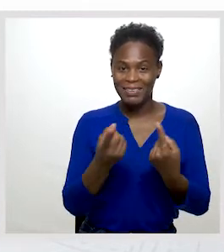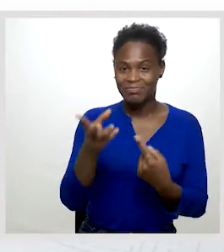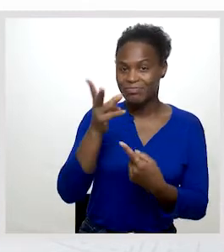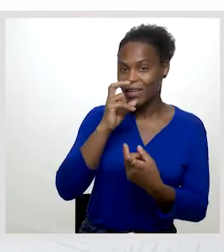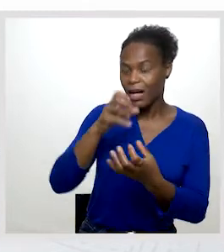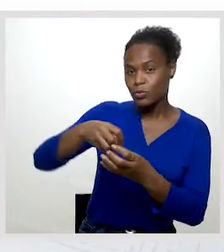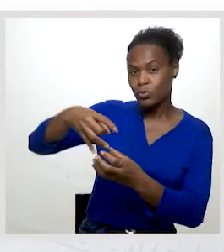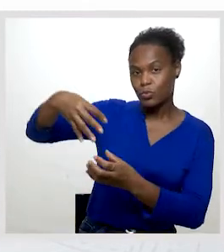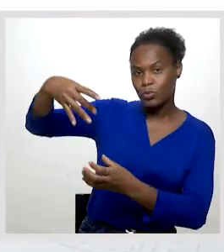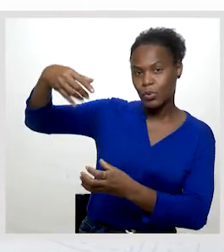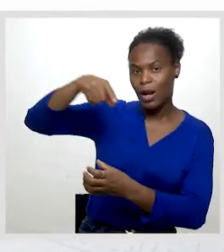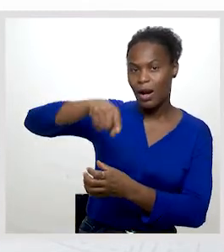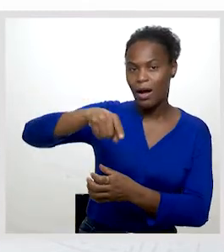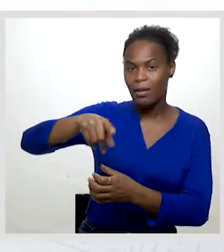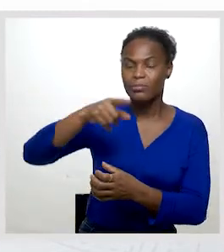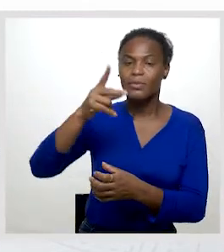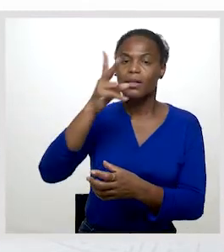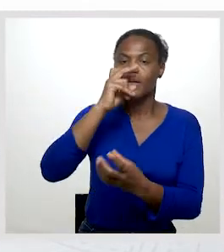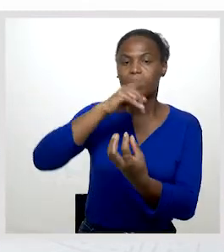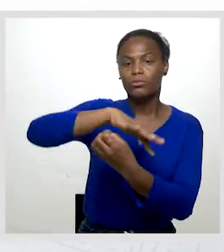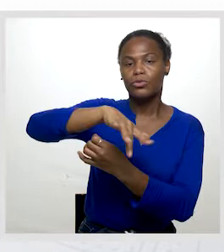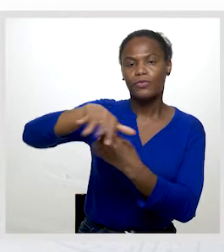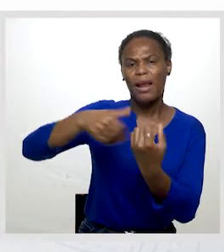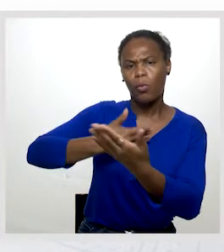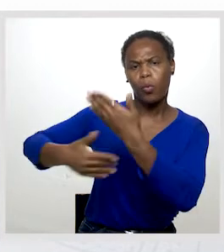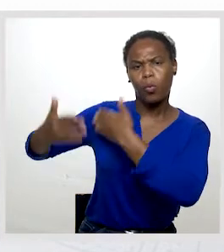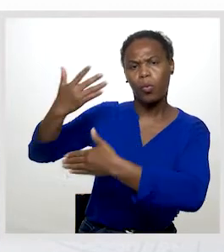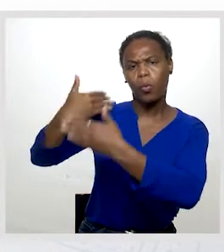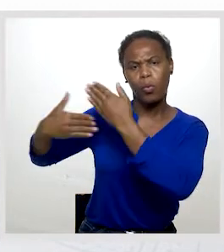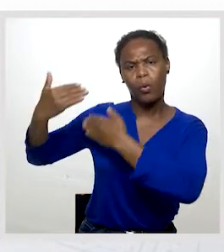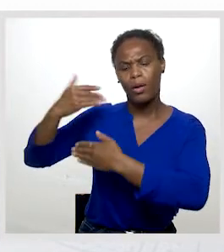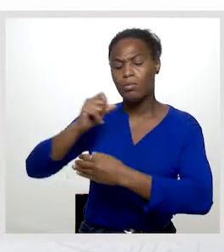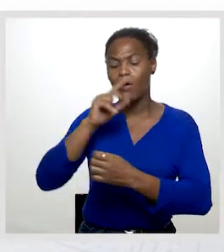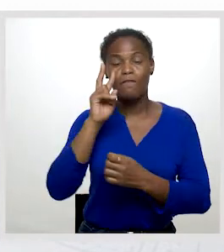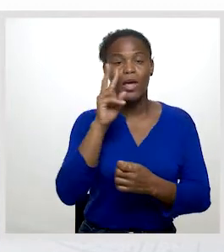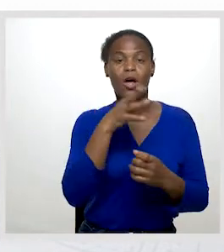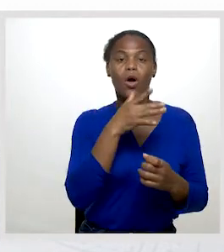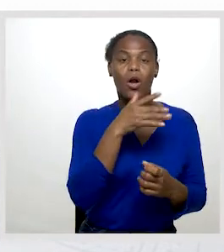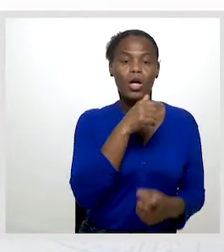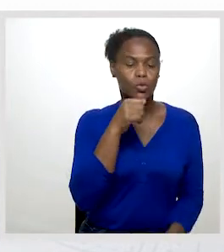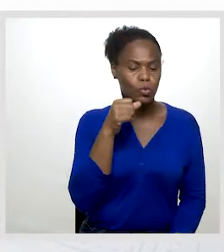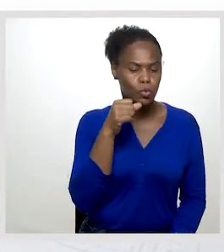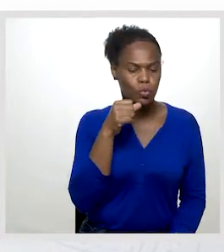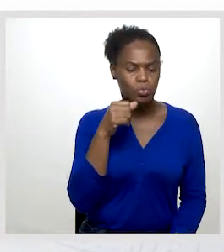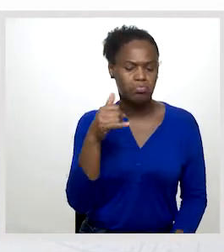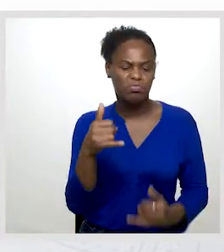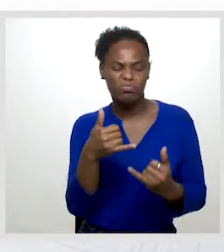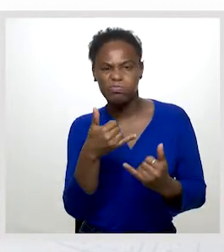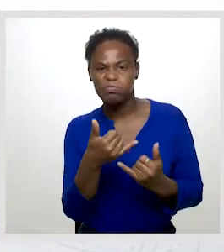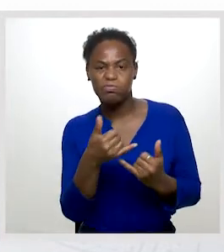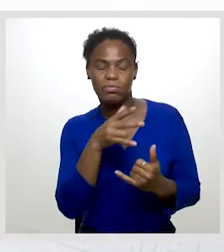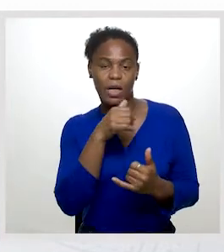gás na atmosfera primitiva, onde podemos constatar a parte azul roxa,